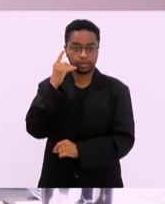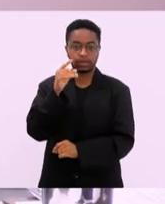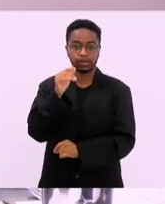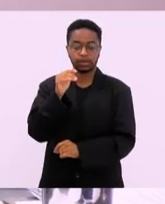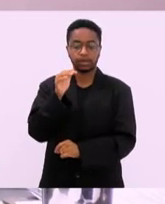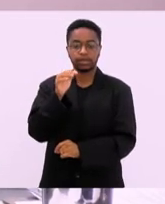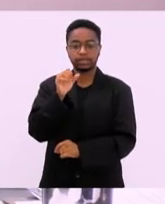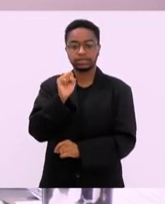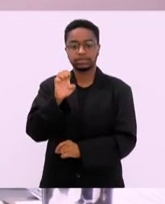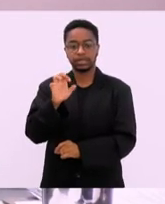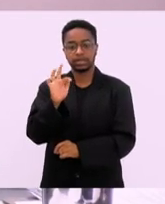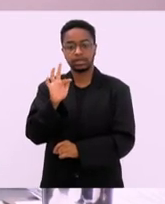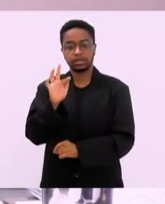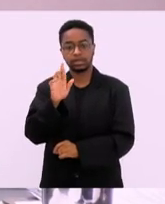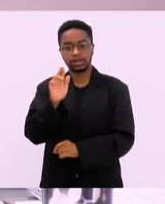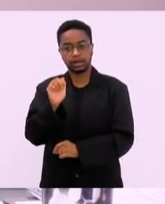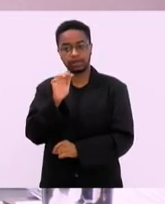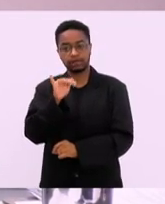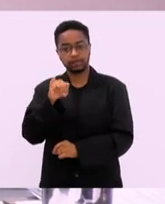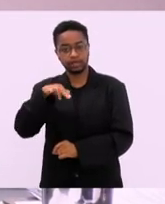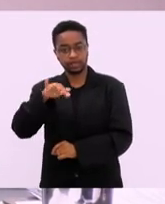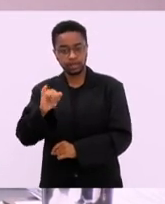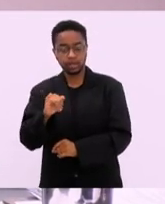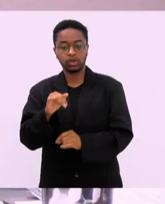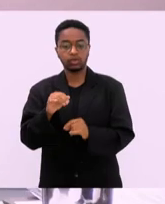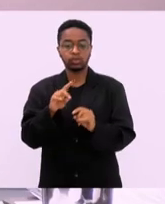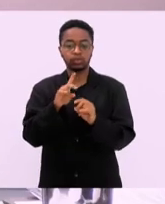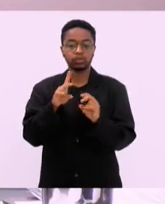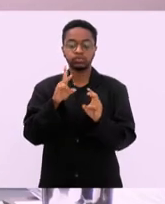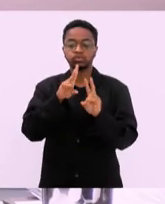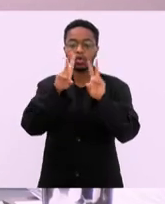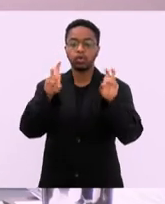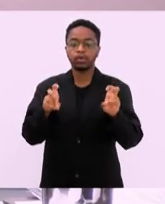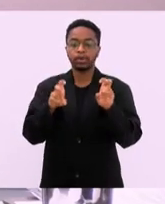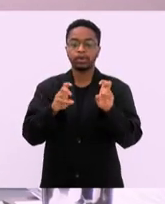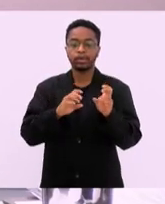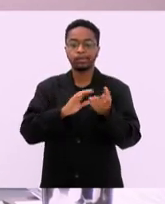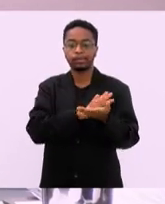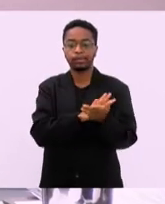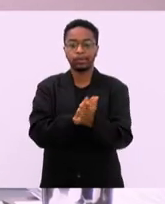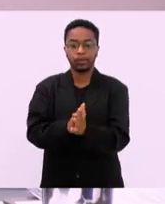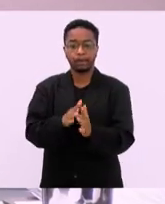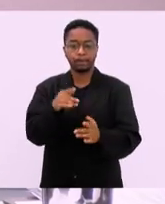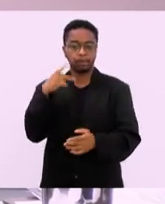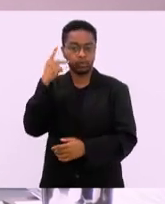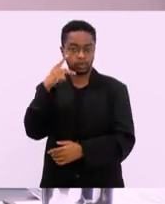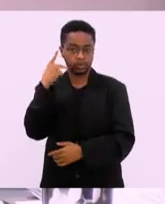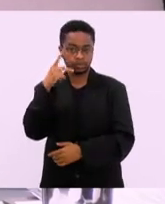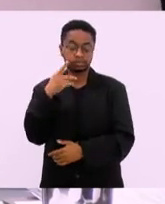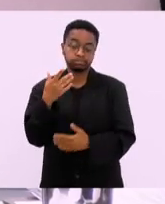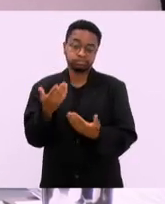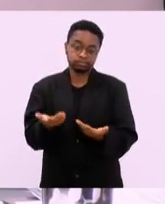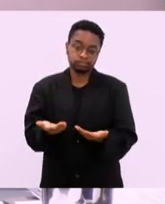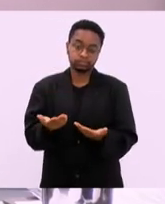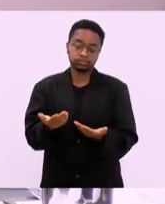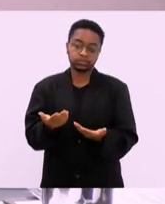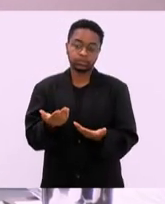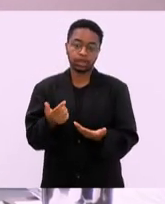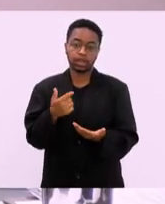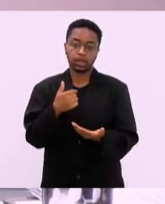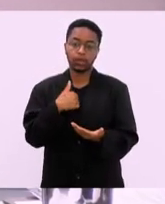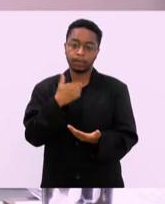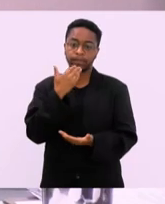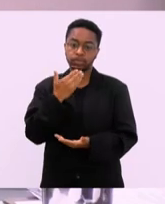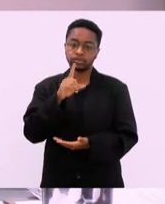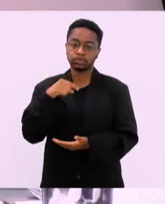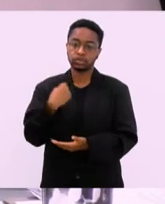projeto de lei criando o Dia da Intolerância Política, que terá, inclusive, meu voto. Então, estou pedindo aqui para a gente rejeitar